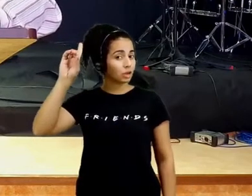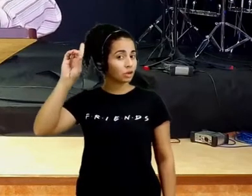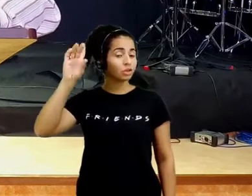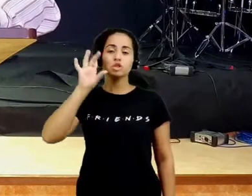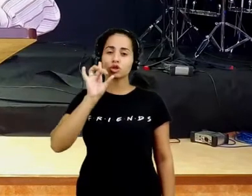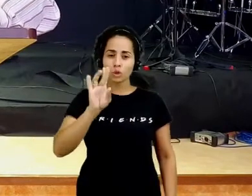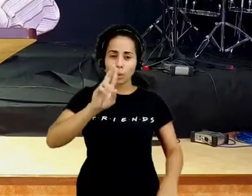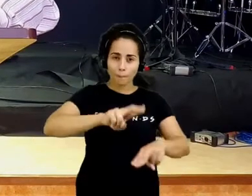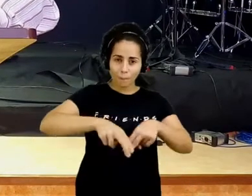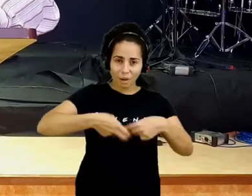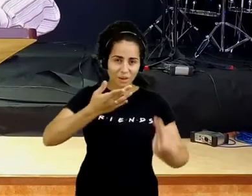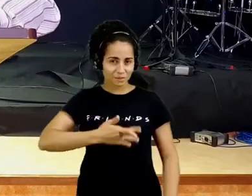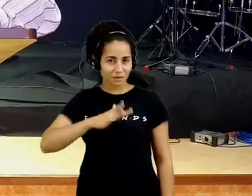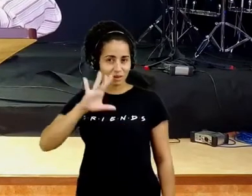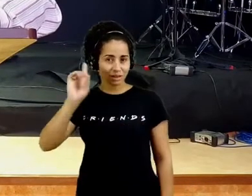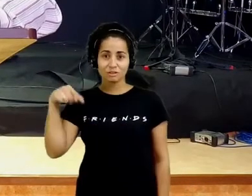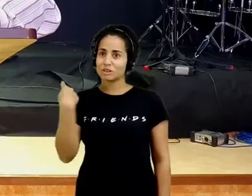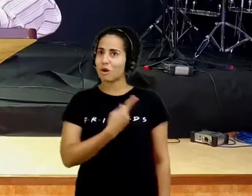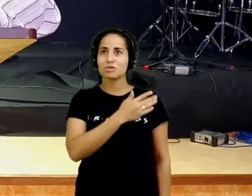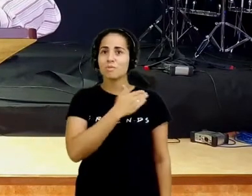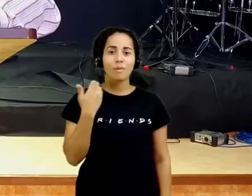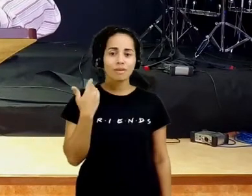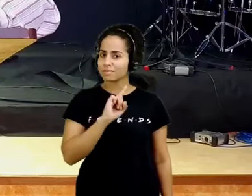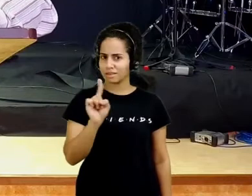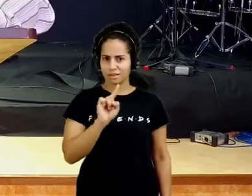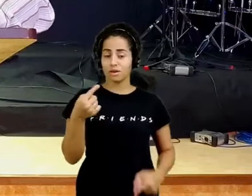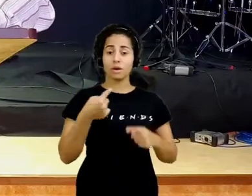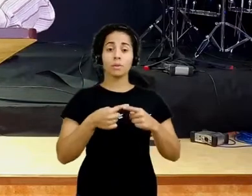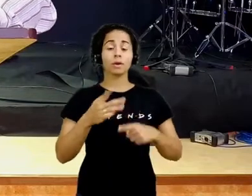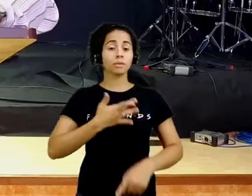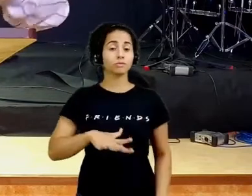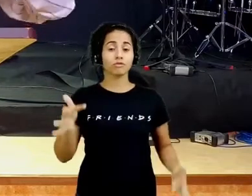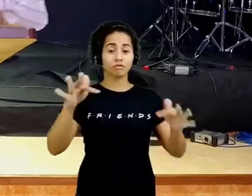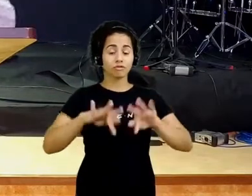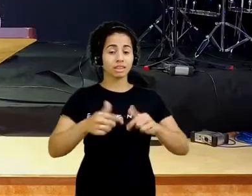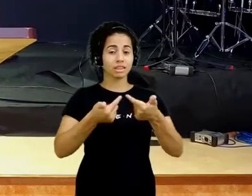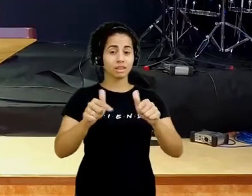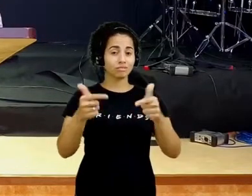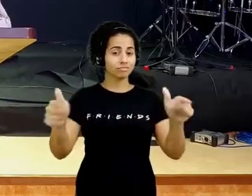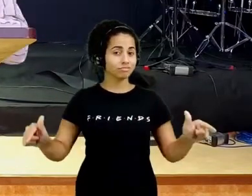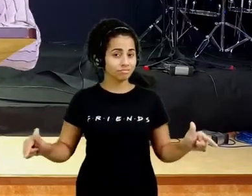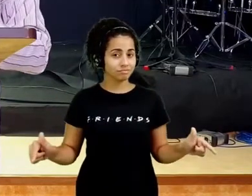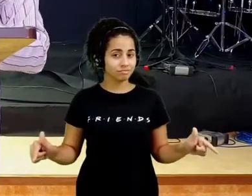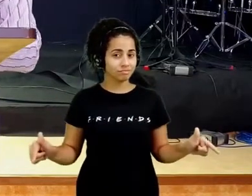causa de não sermos consumidos, porque as suas misericórdias não têm fim.